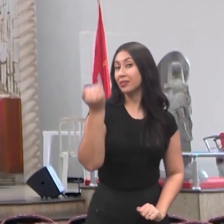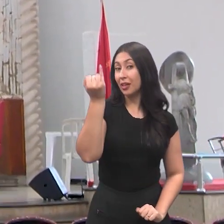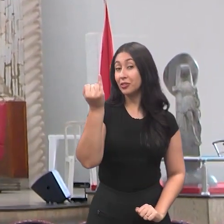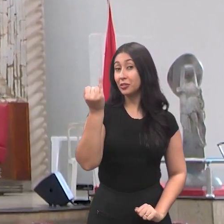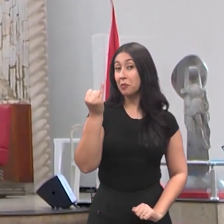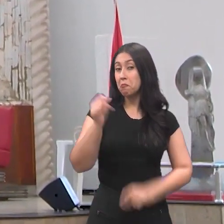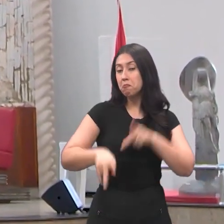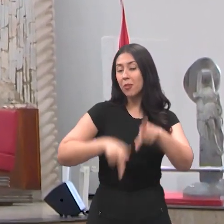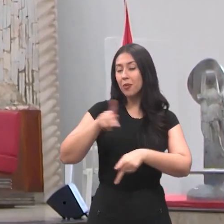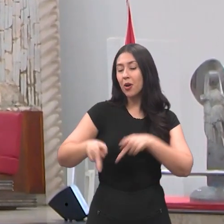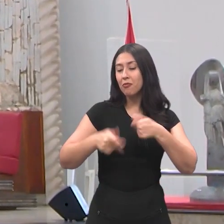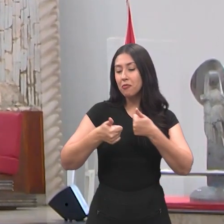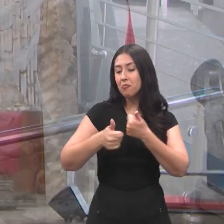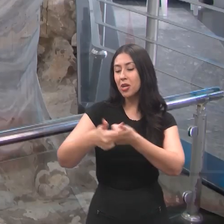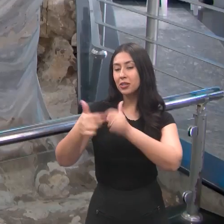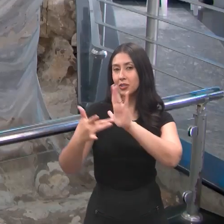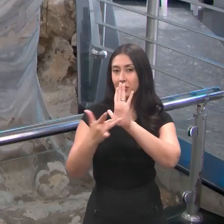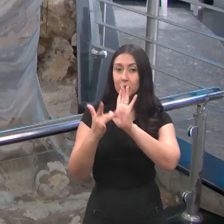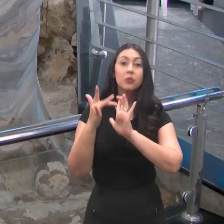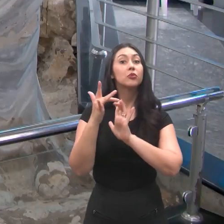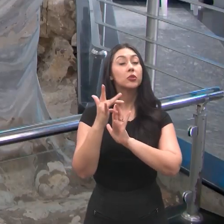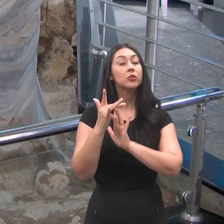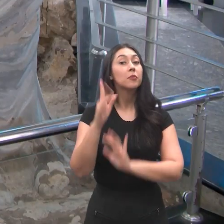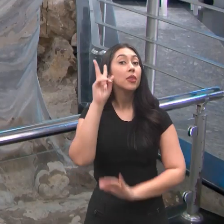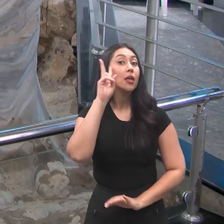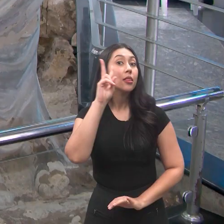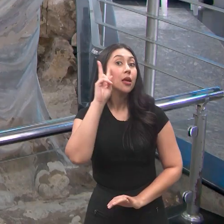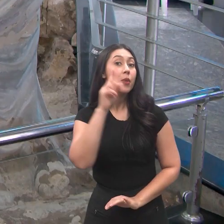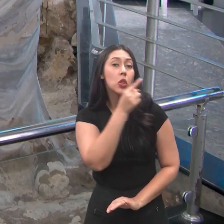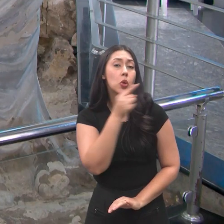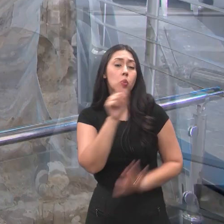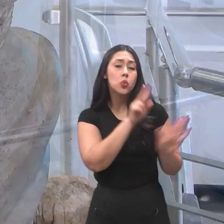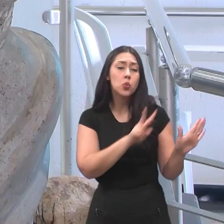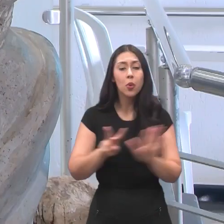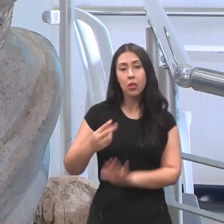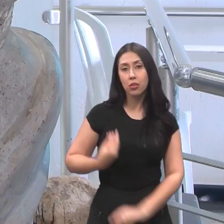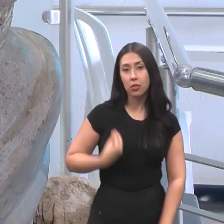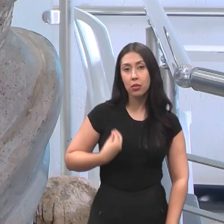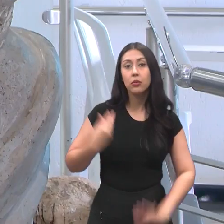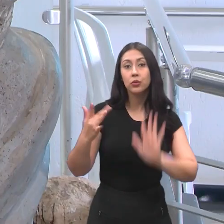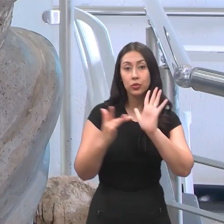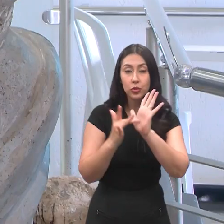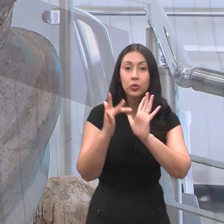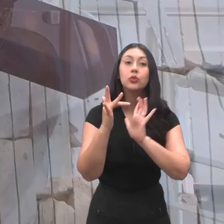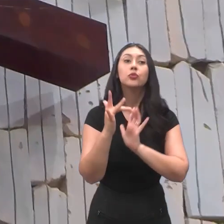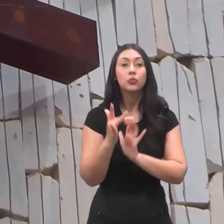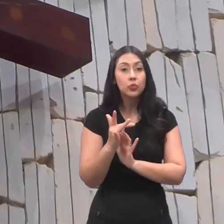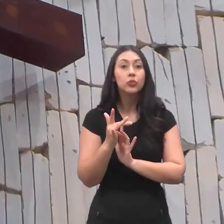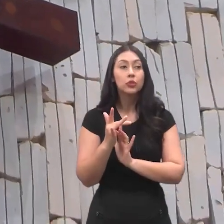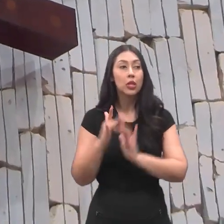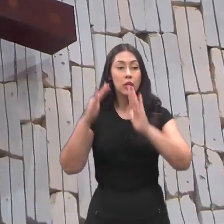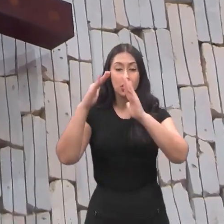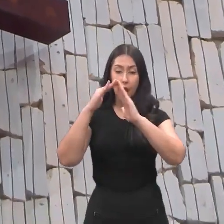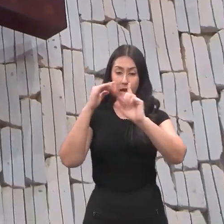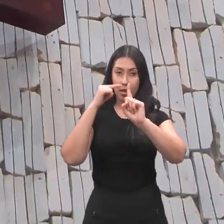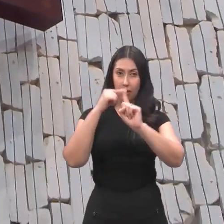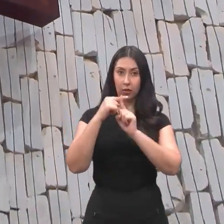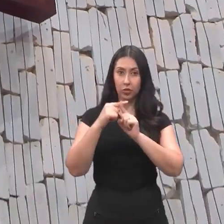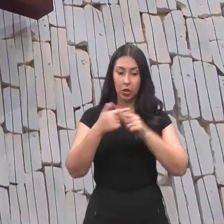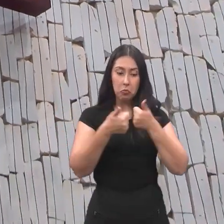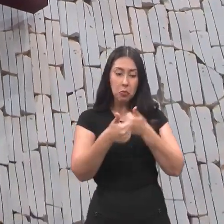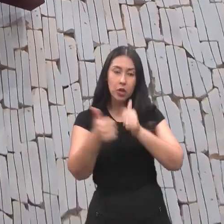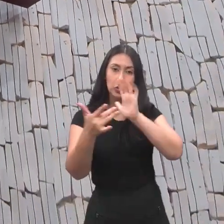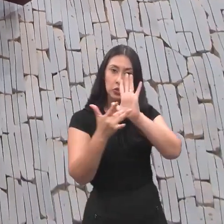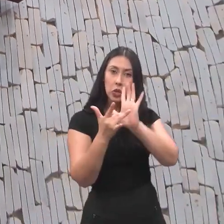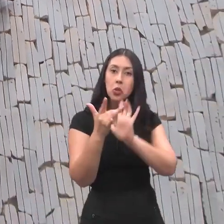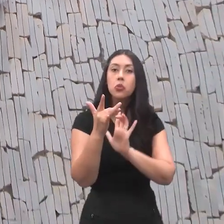do ano para os cristãos. Ela relembra a última semana da vida de Jesus. E todas as igrejas